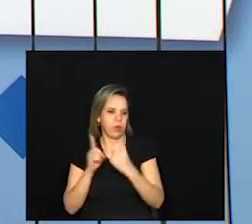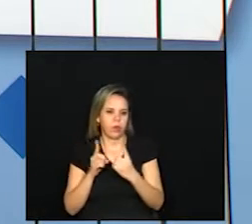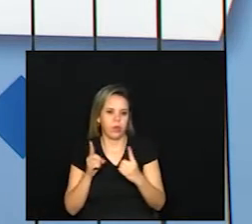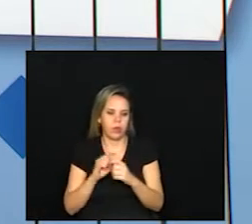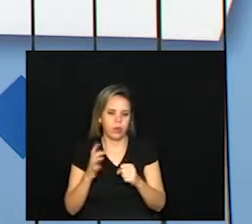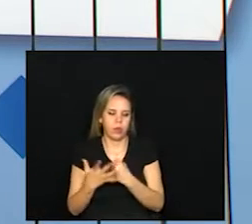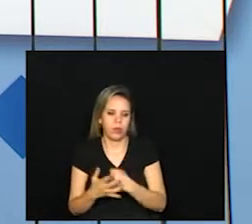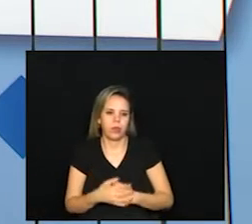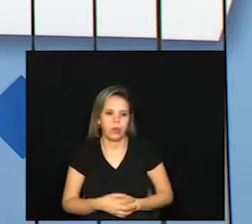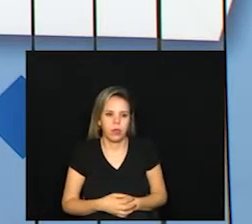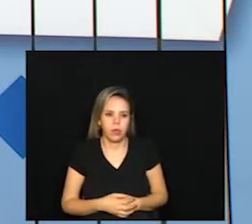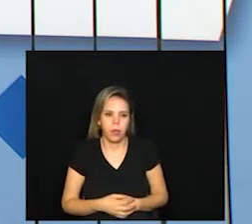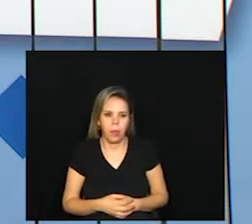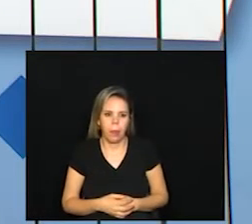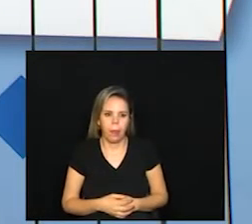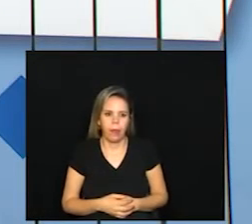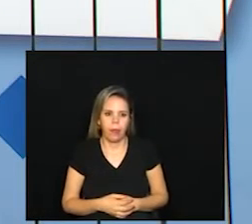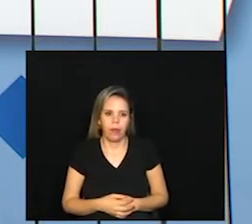à Covid-19.